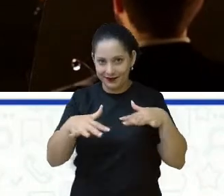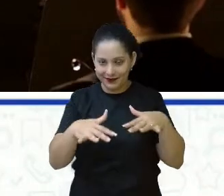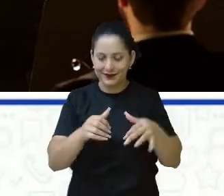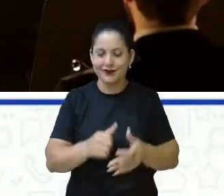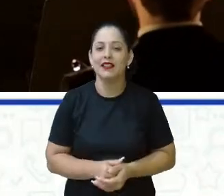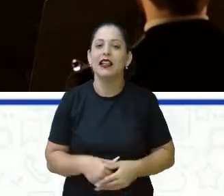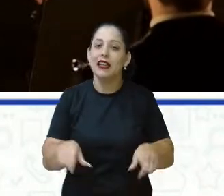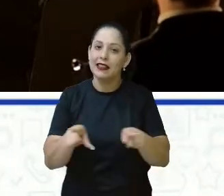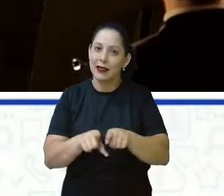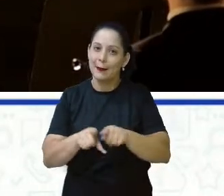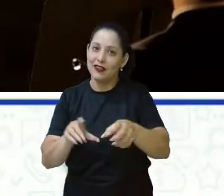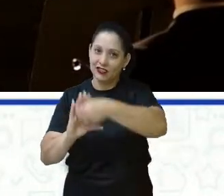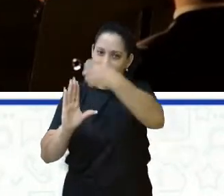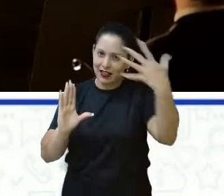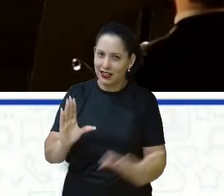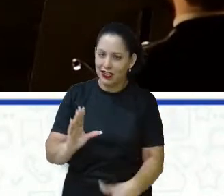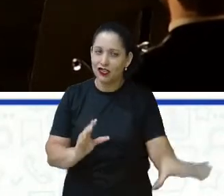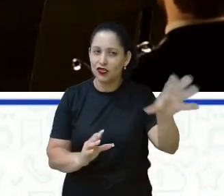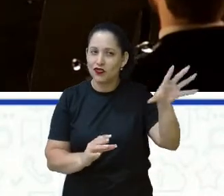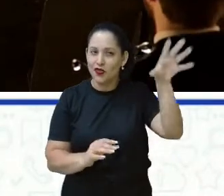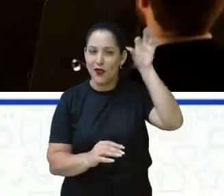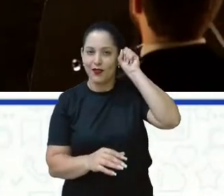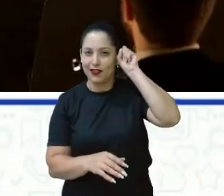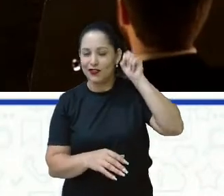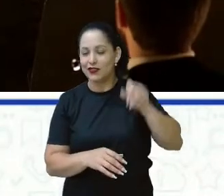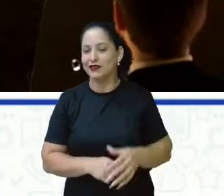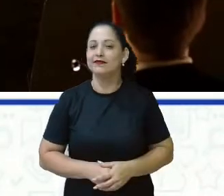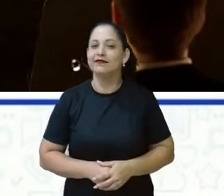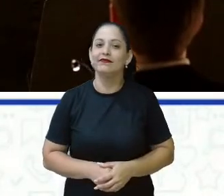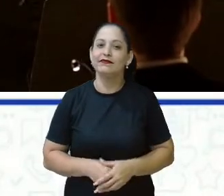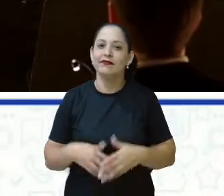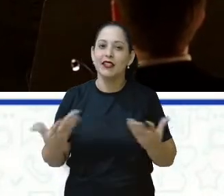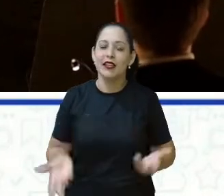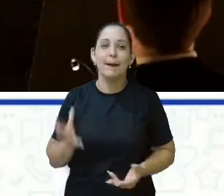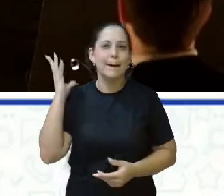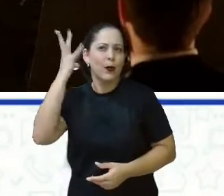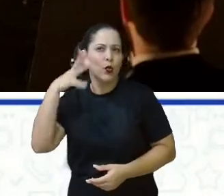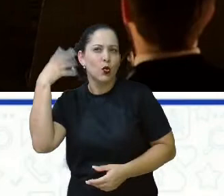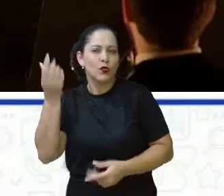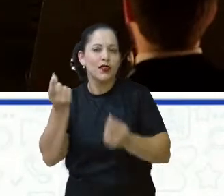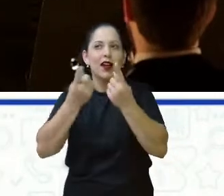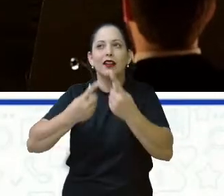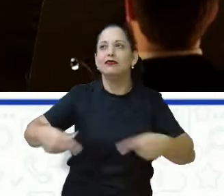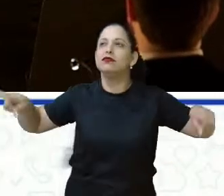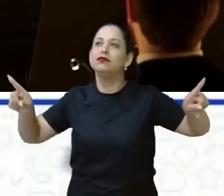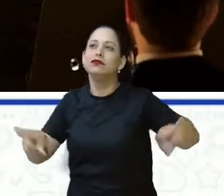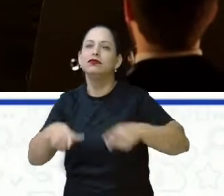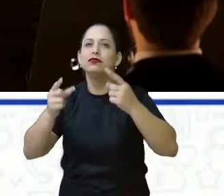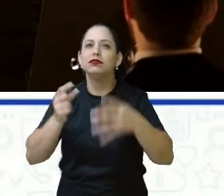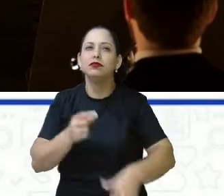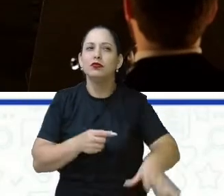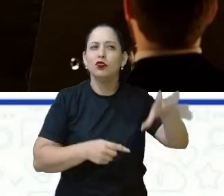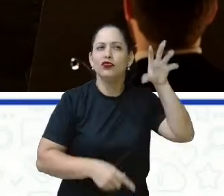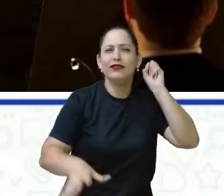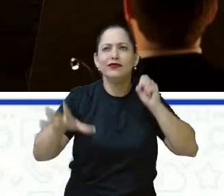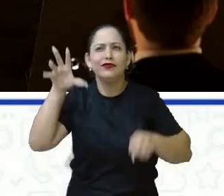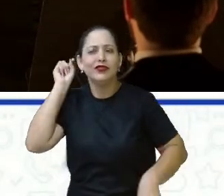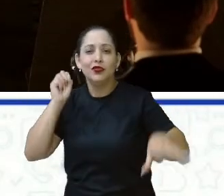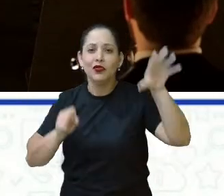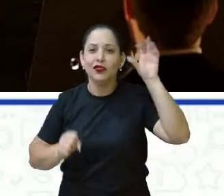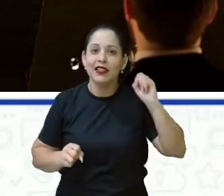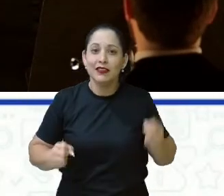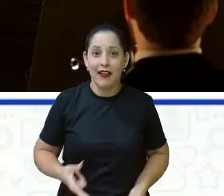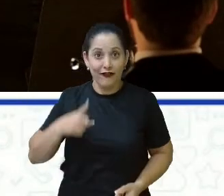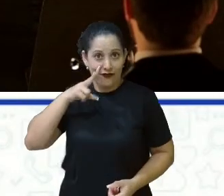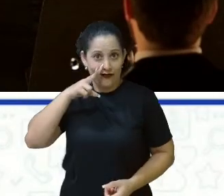propriedades sonoras, não esqueçam disso, tá? Como música é som, ela vai ter as propriedades sonoras, né? Duração,